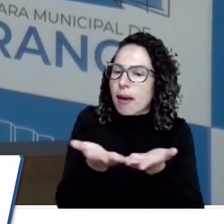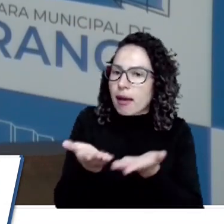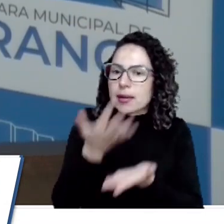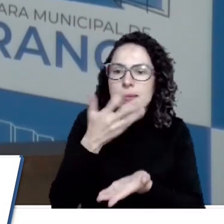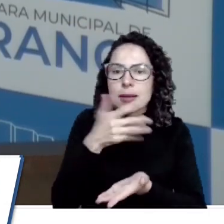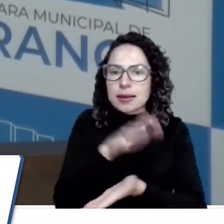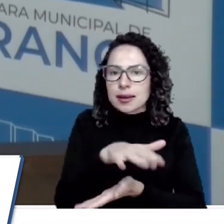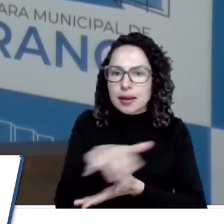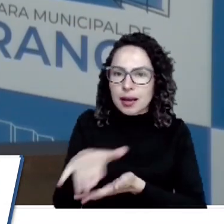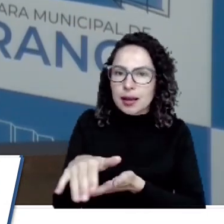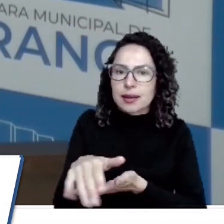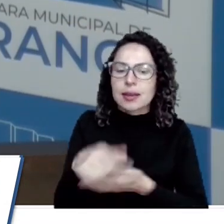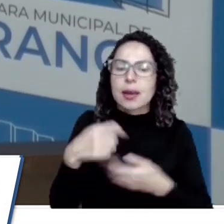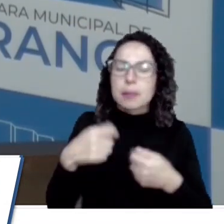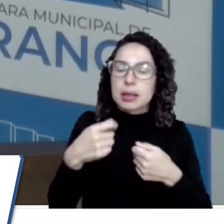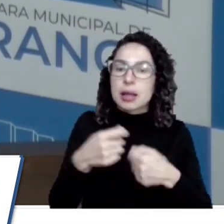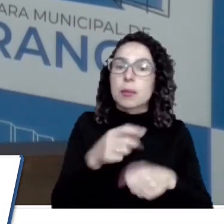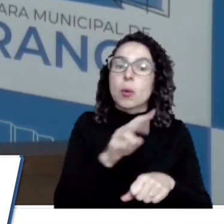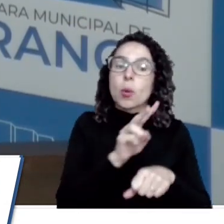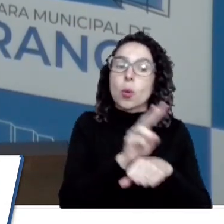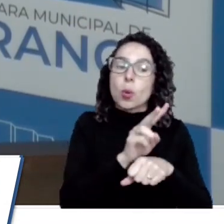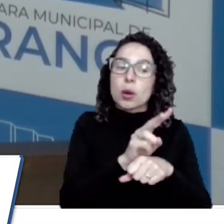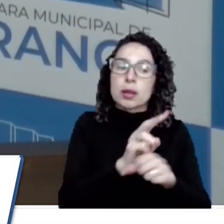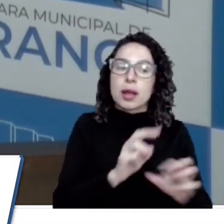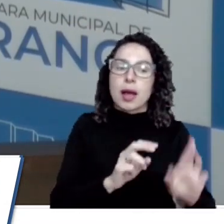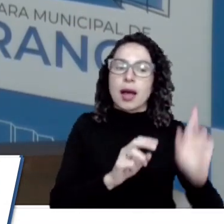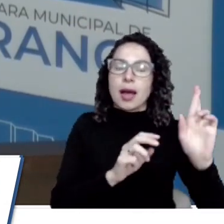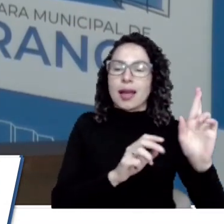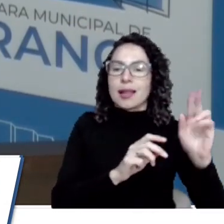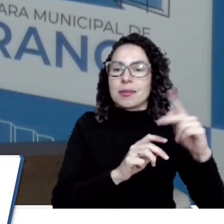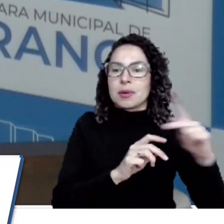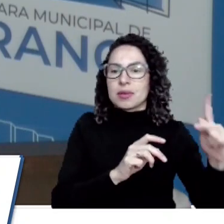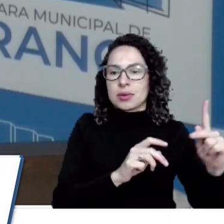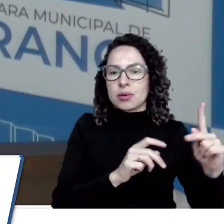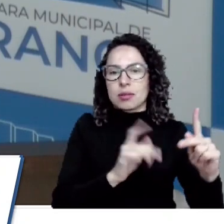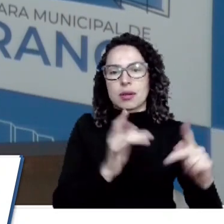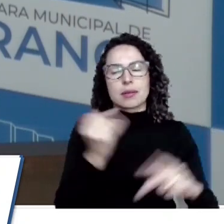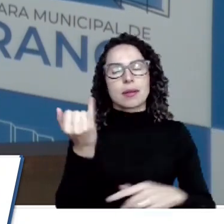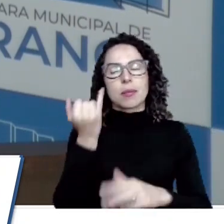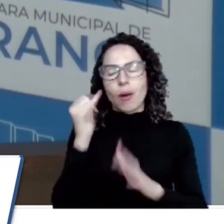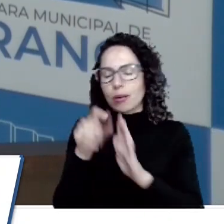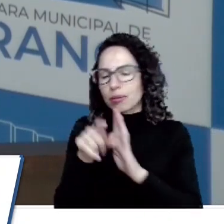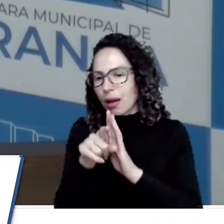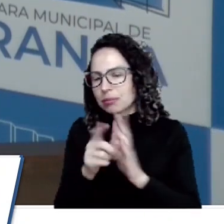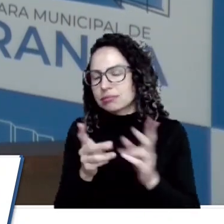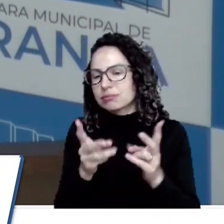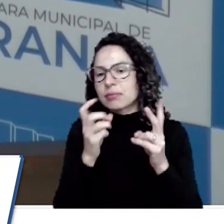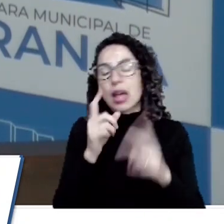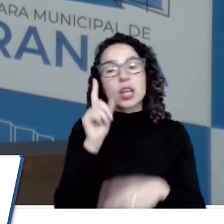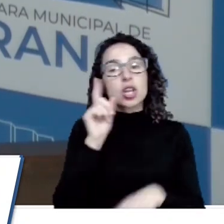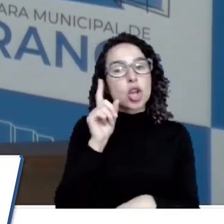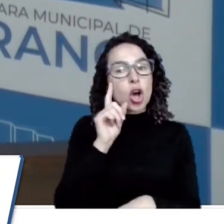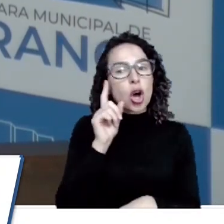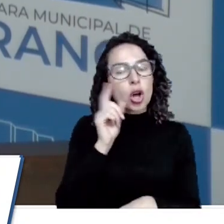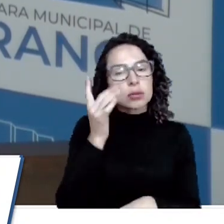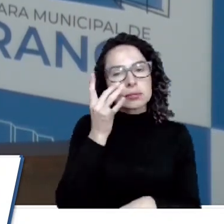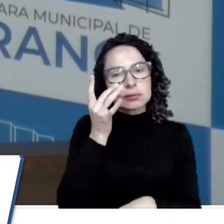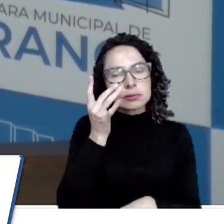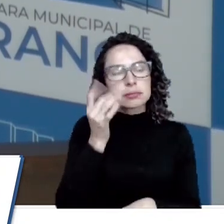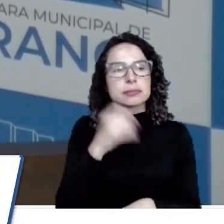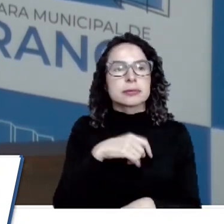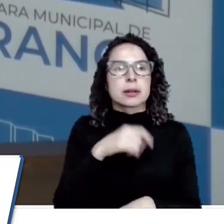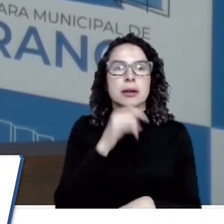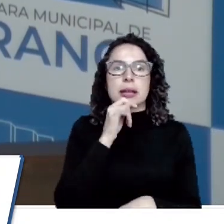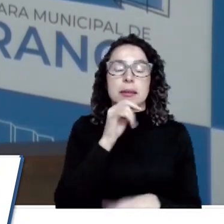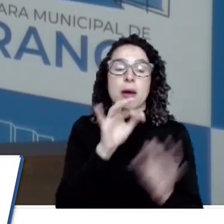temos que cuidar de quem cuida. Isso ficou muito claro em nossa pesquisa e é o dia a dia que eu tenho vivenciado. Então, primeiramente, com as